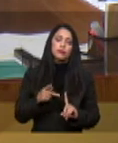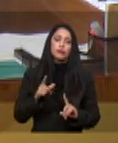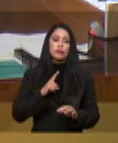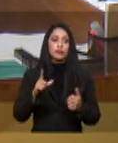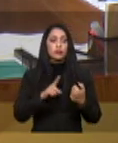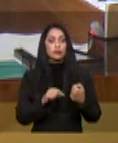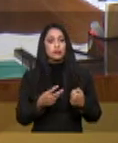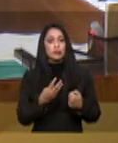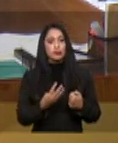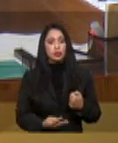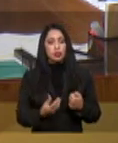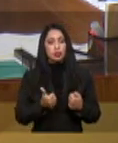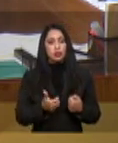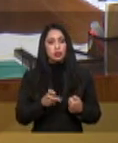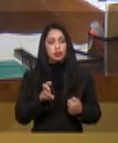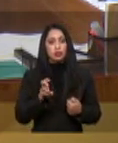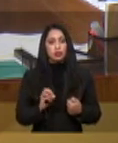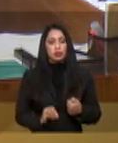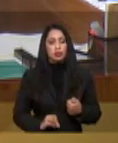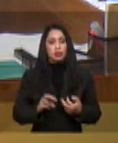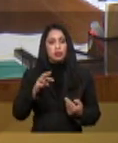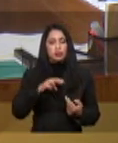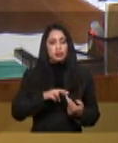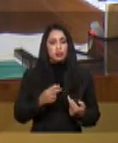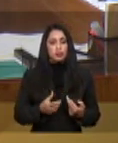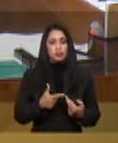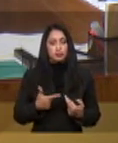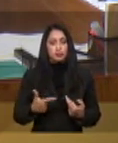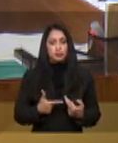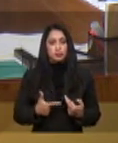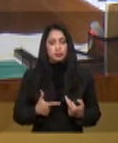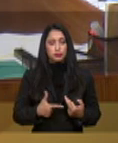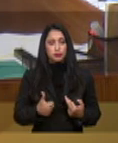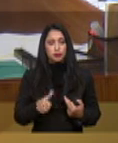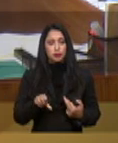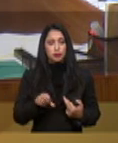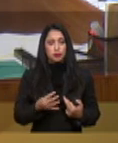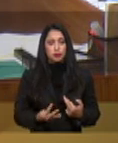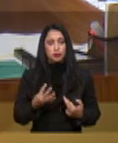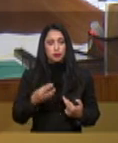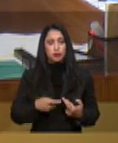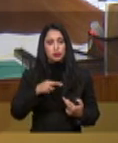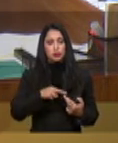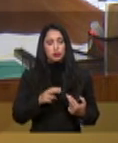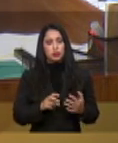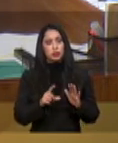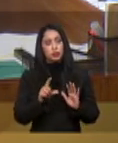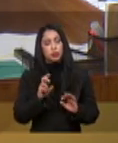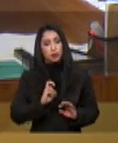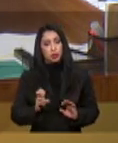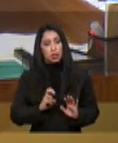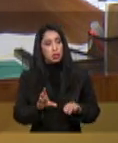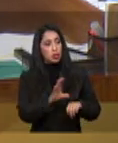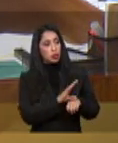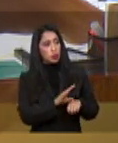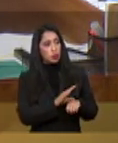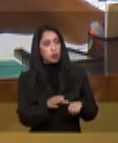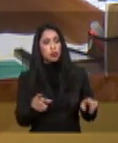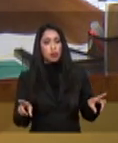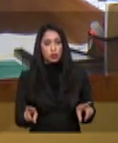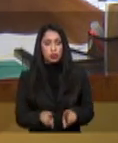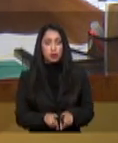artigos 3º, 150, inciso 2, 194, caput, inciso 5 e 195 da Constituição da República, bem